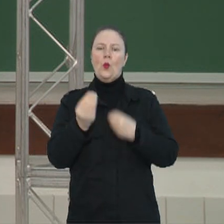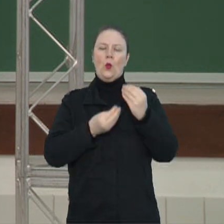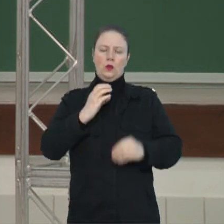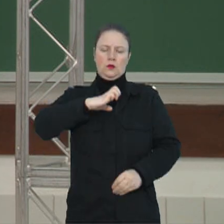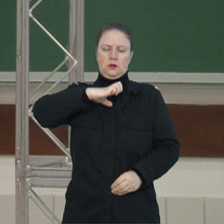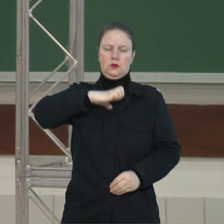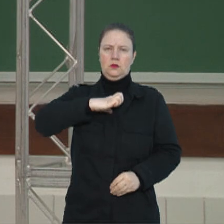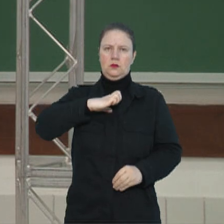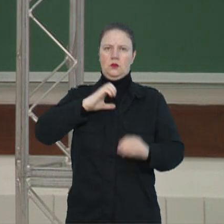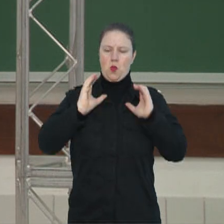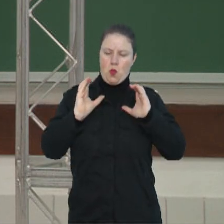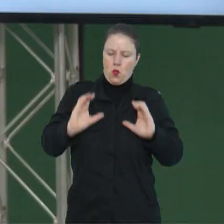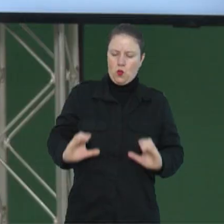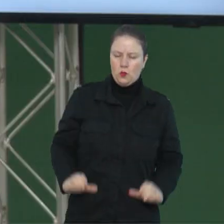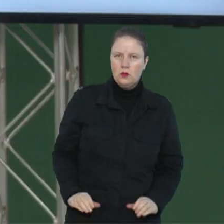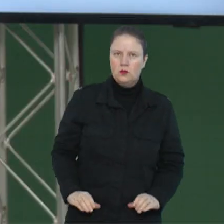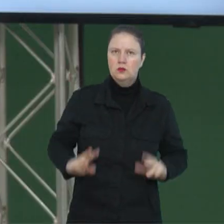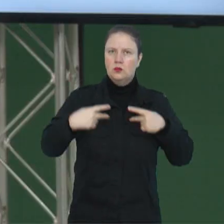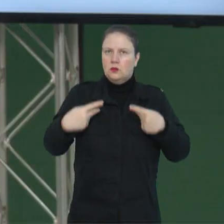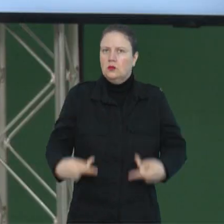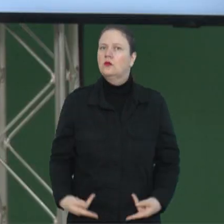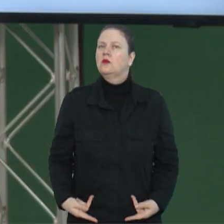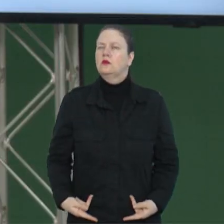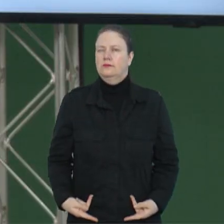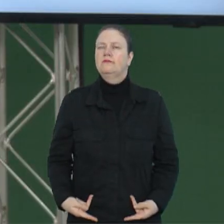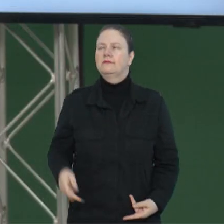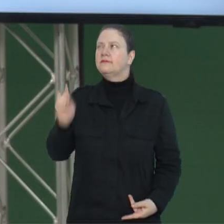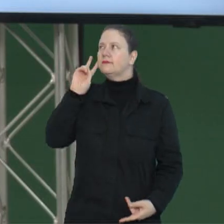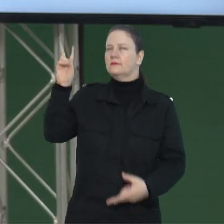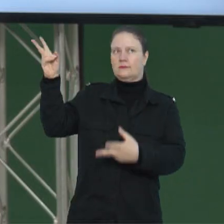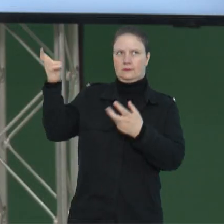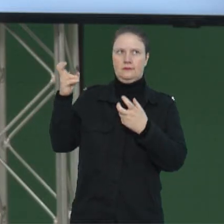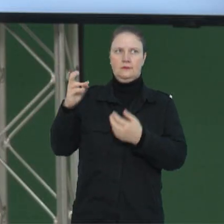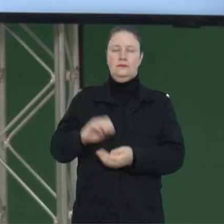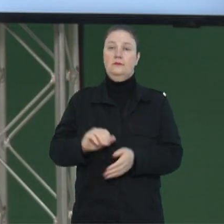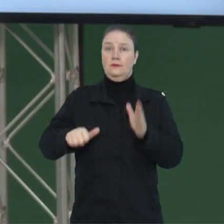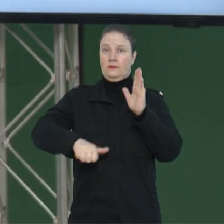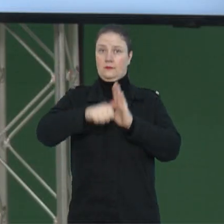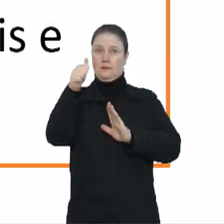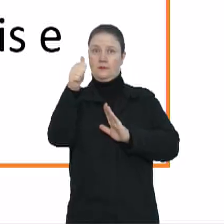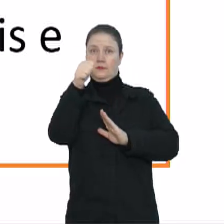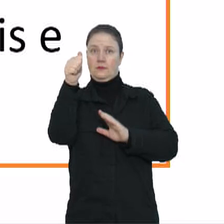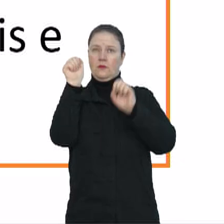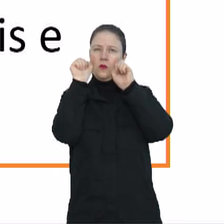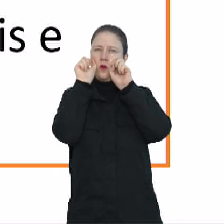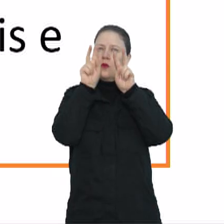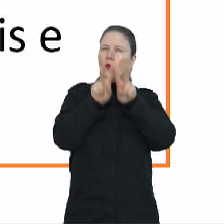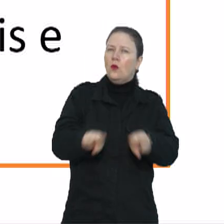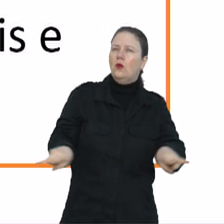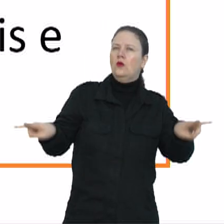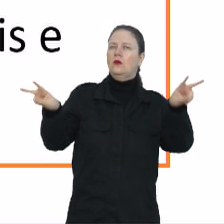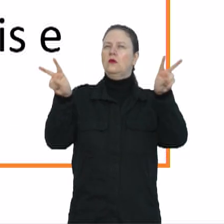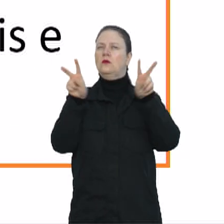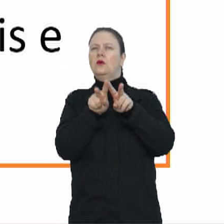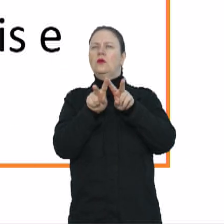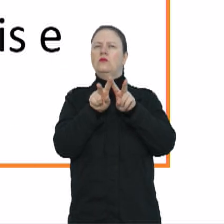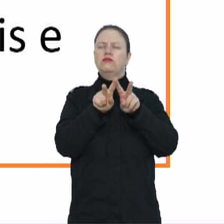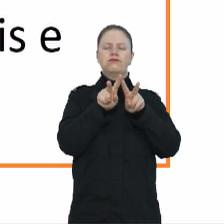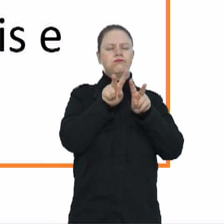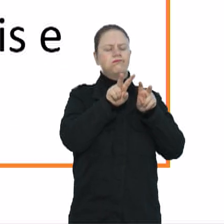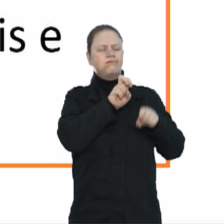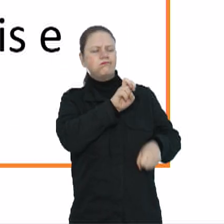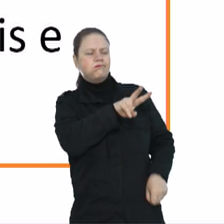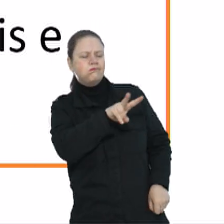humano, tá? Vamos colocar aqui uns pontos principais que nós trabalhamos, tá? Primeiro, a visão transcendente do mundo,